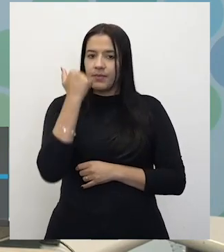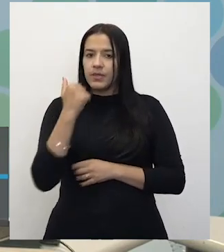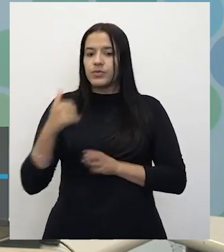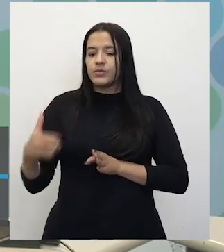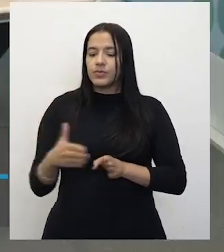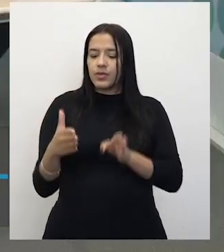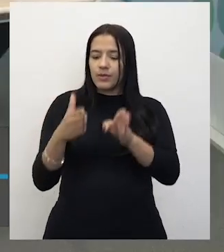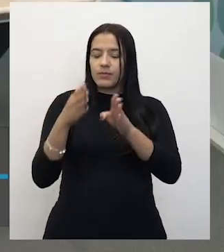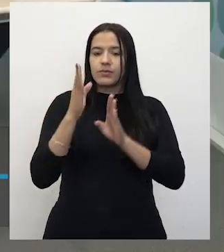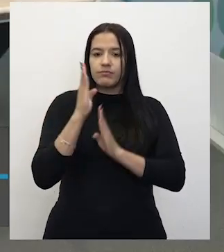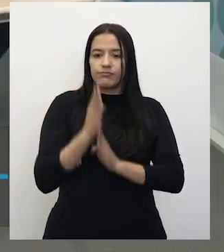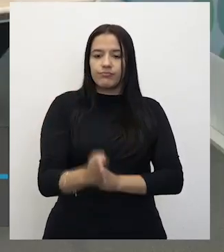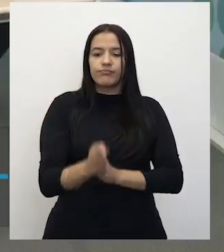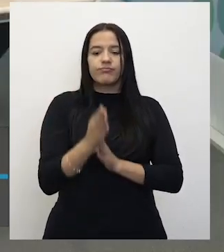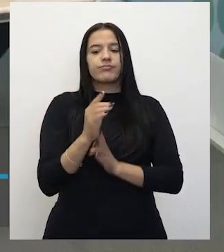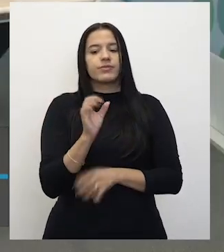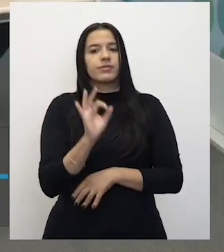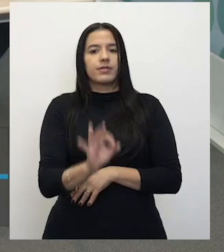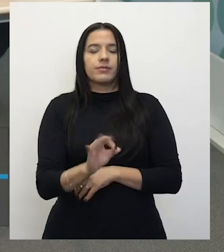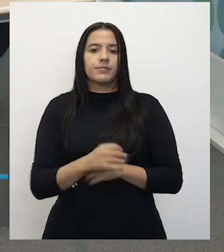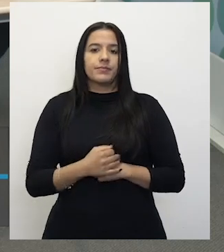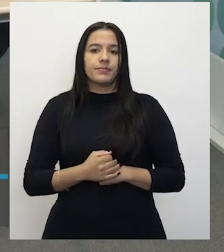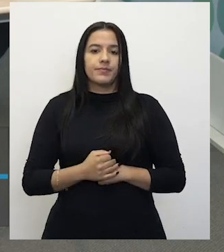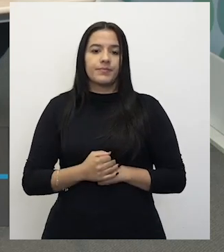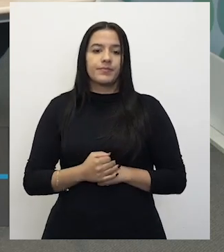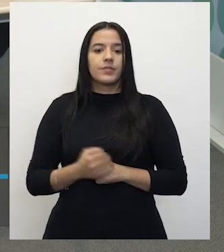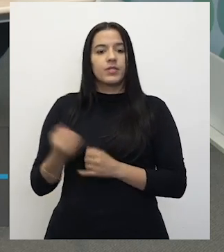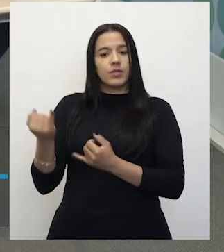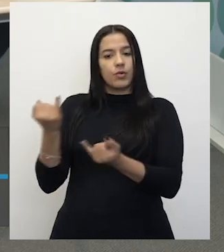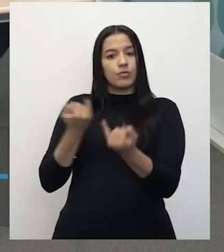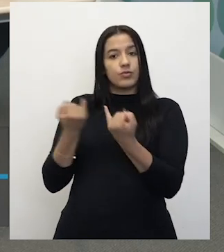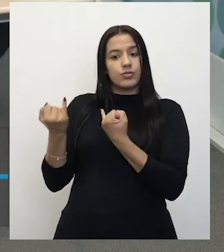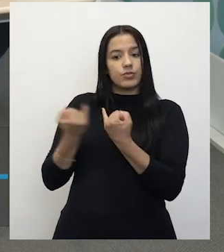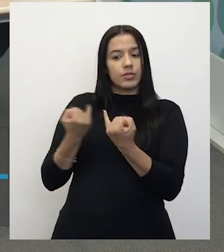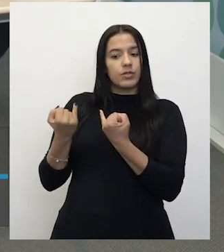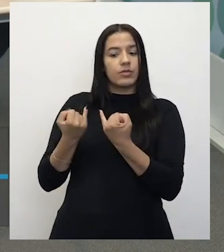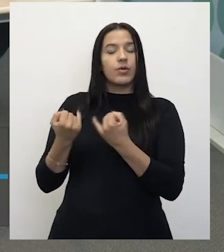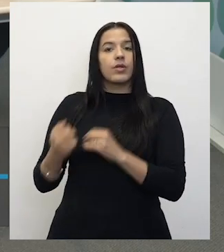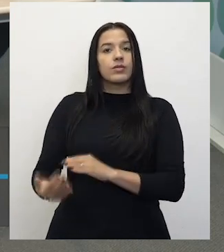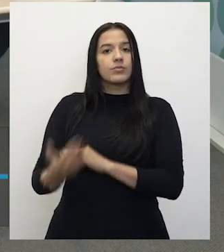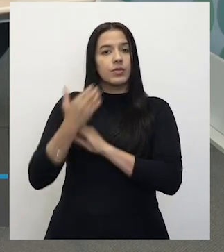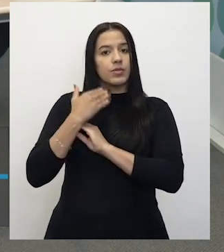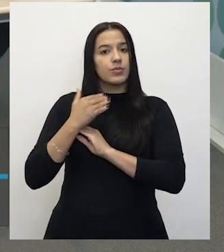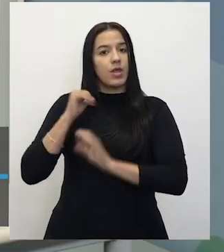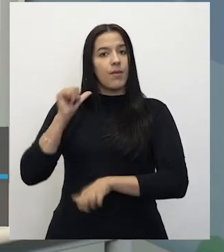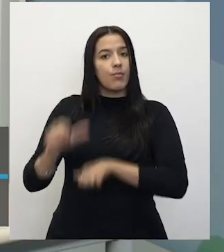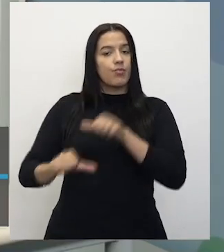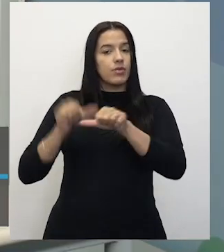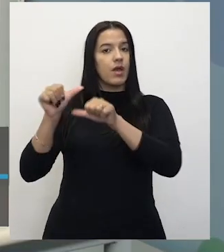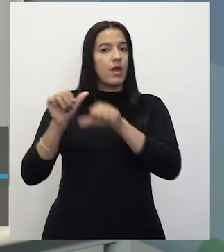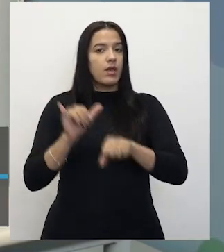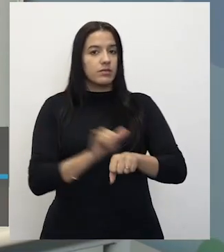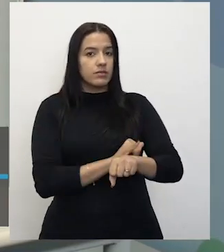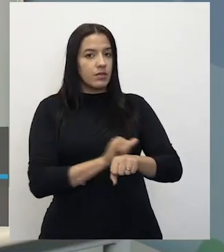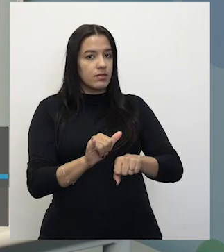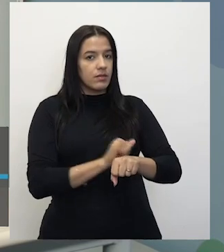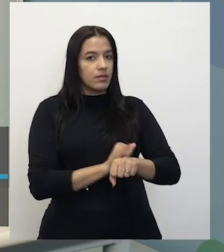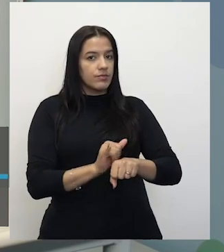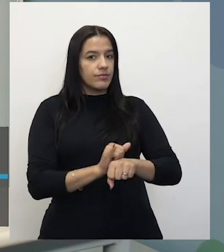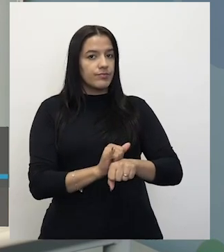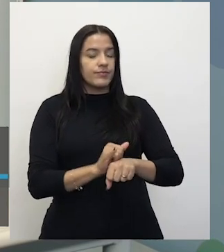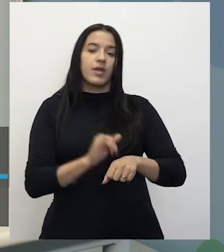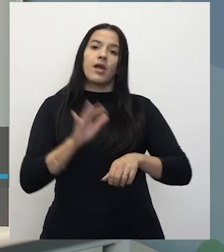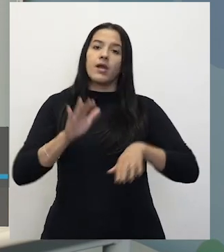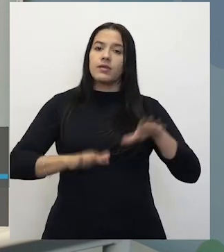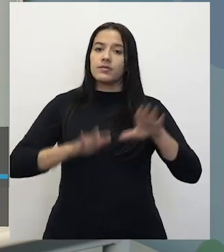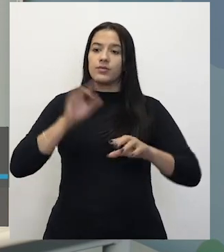direção certa. E ter também noção que o indicador ele também faz a gente mudar a estratégia, não é, Sim. professor? Se a gente não está conseguindo chegar